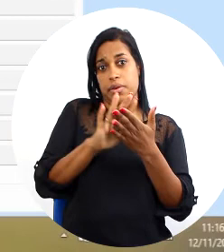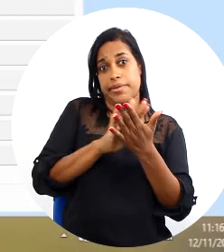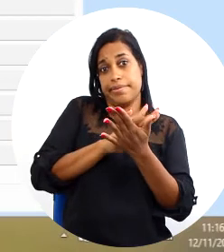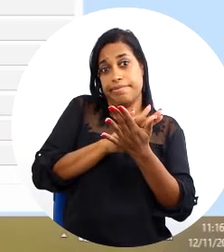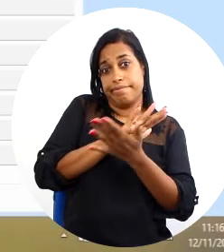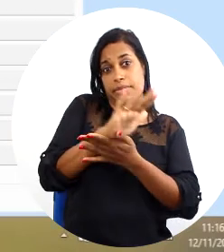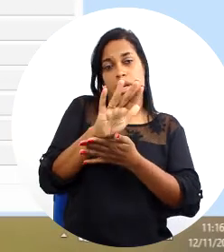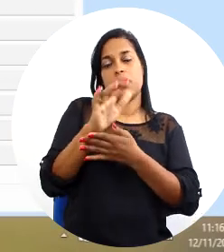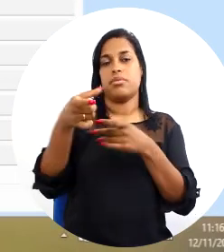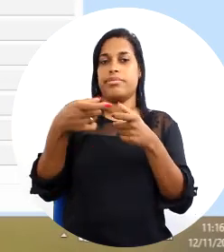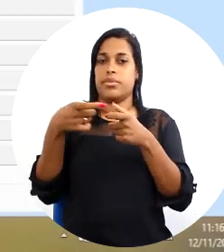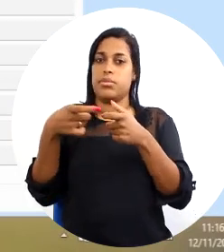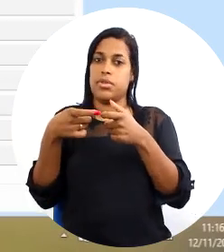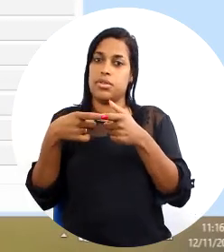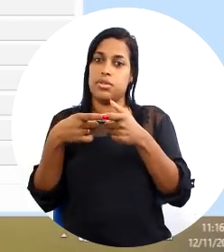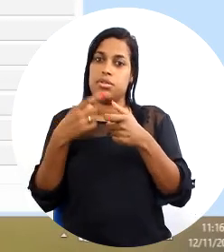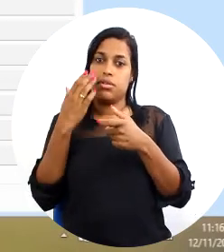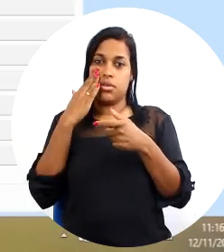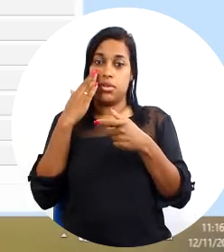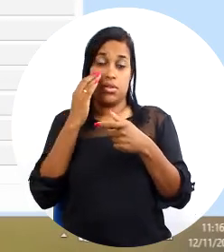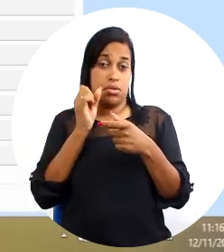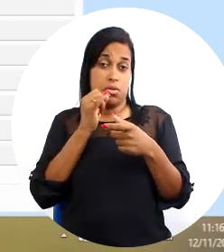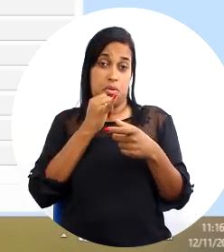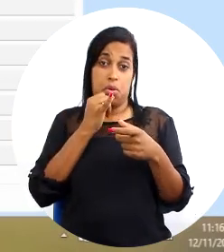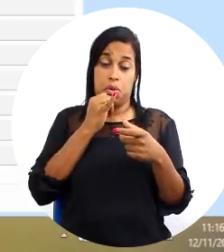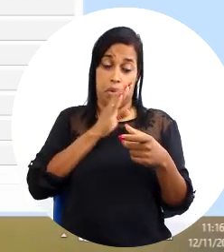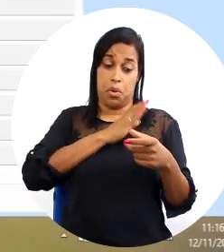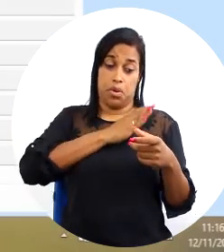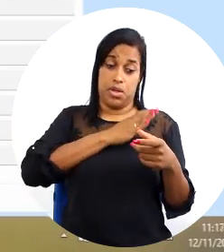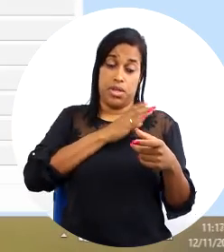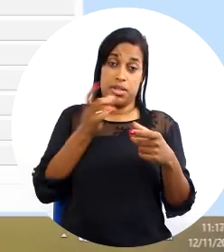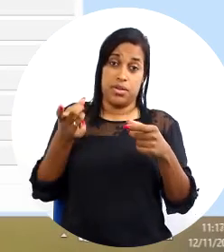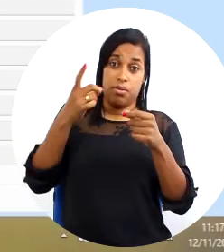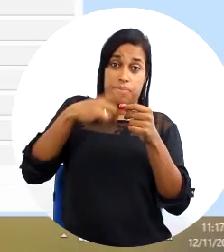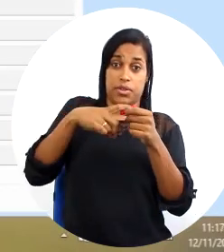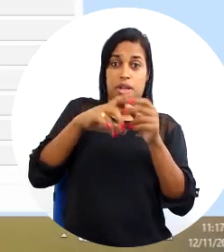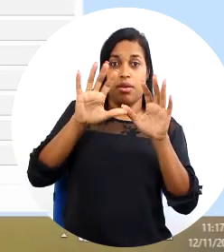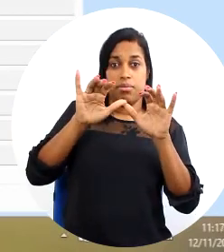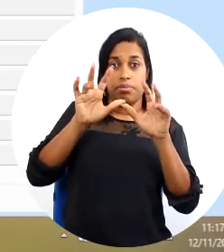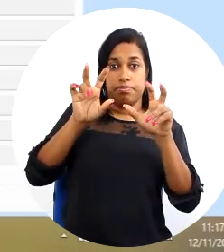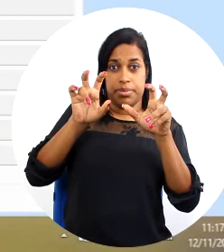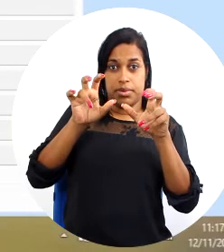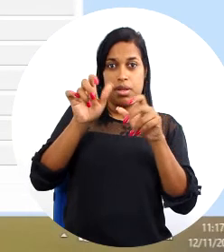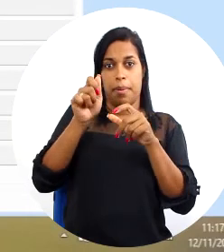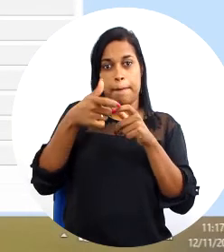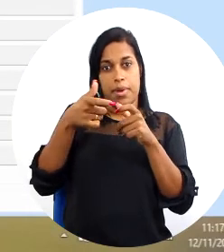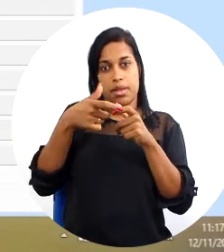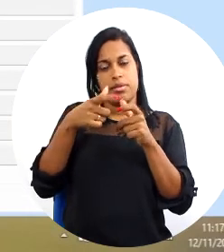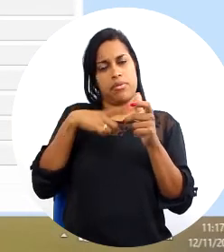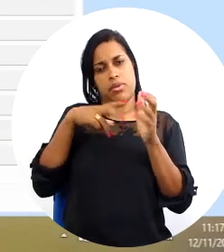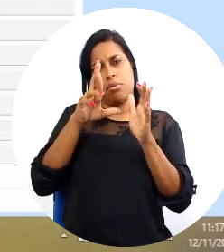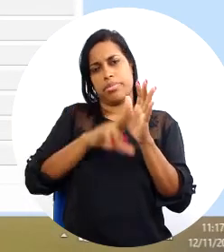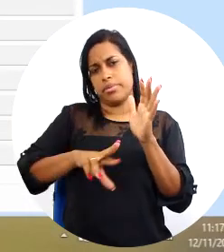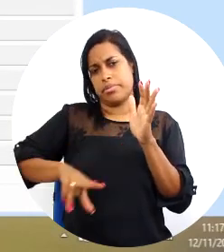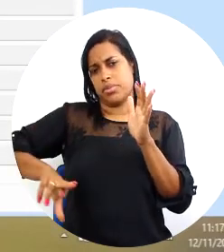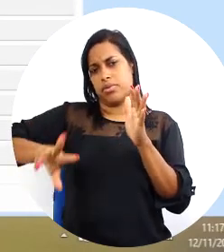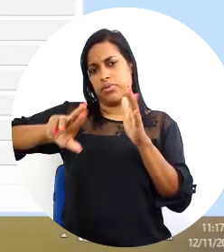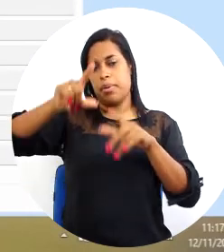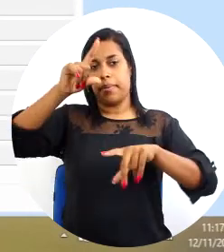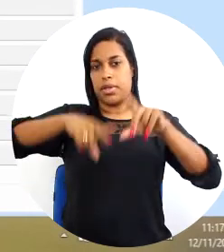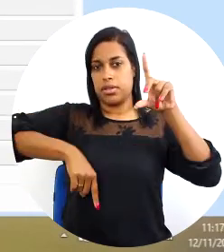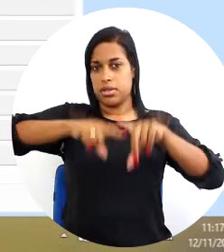voltado para a área médica eu coloco coração voltado para a área médica vamos ter agrupados todos os